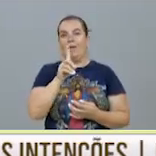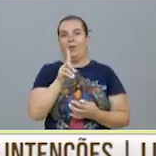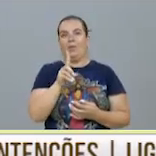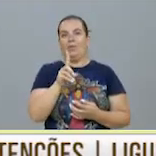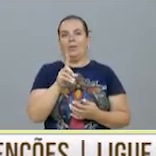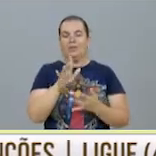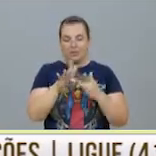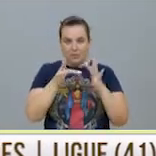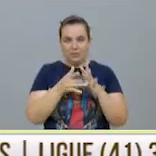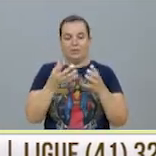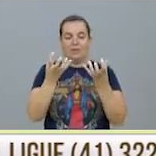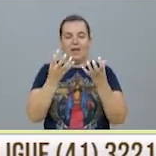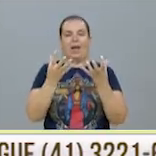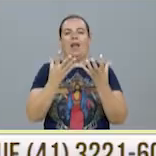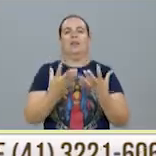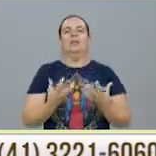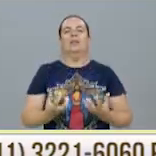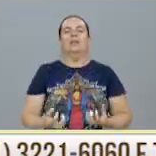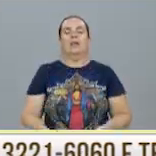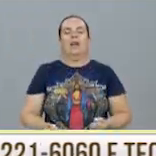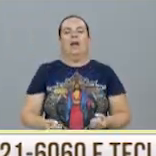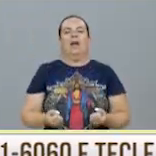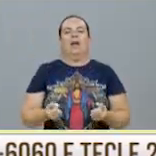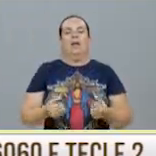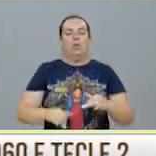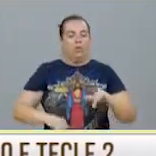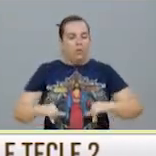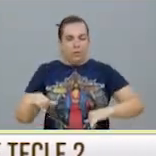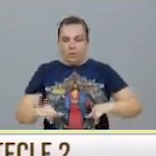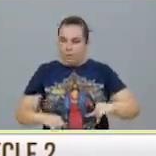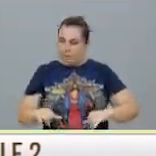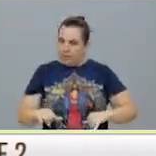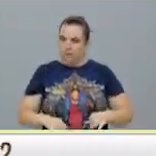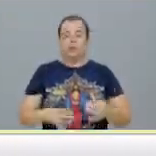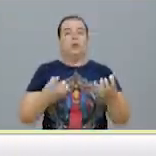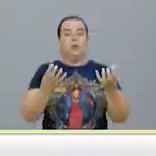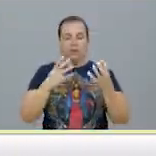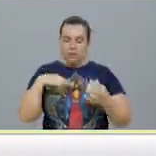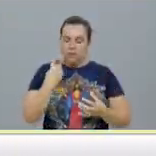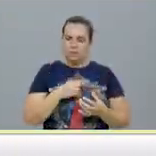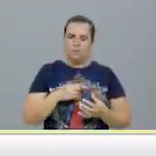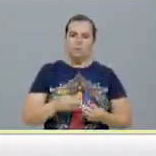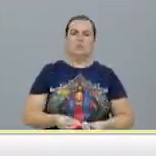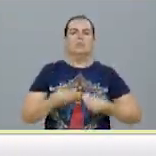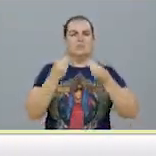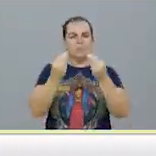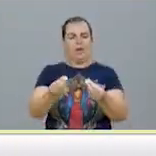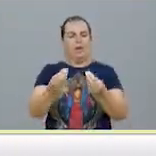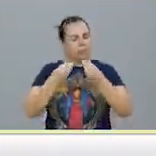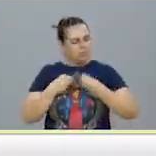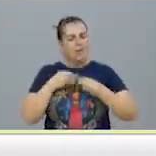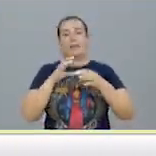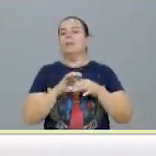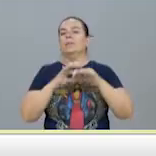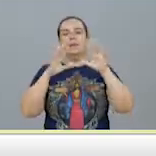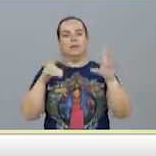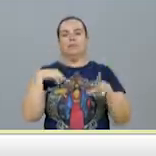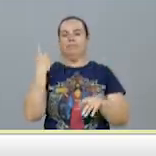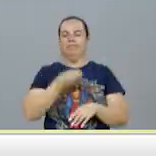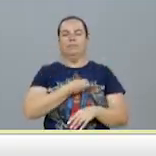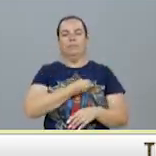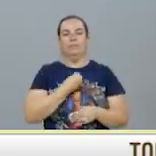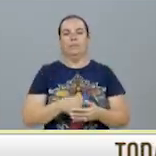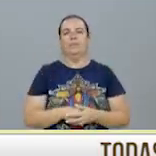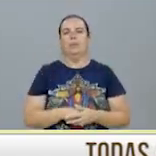sofrimento. Ele quer nos dar mais liberdade para viver. Ele quer qualificar as nossas